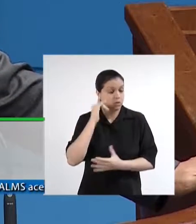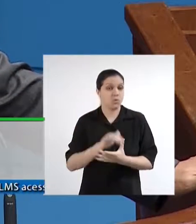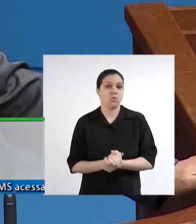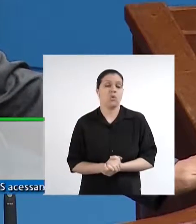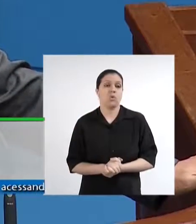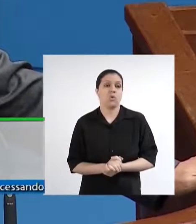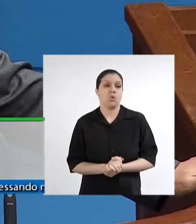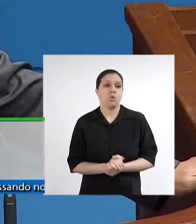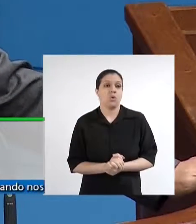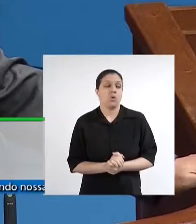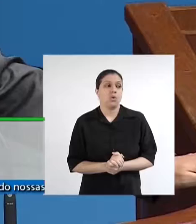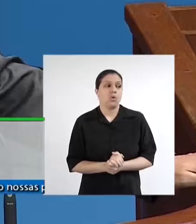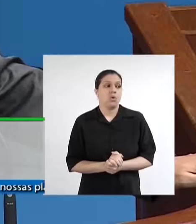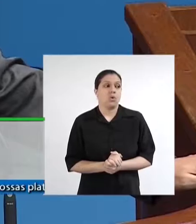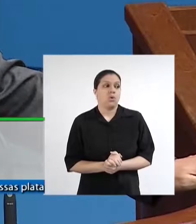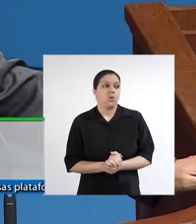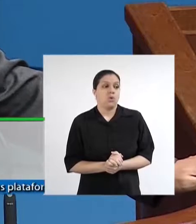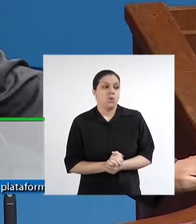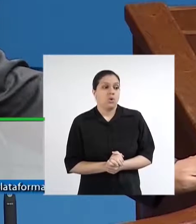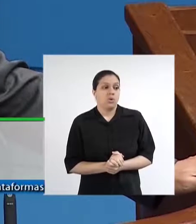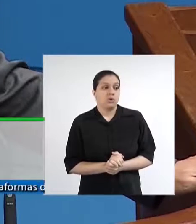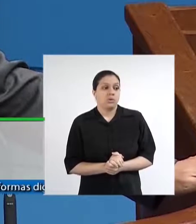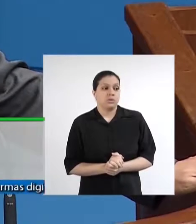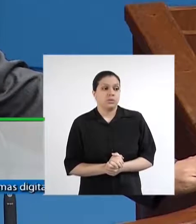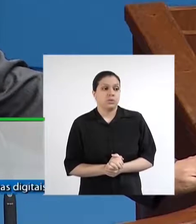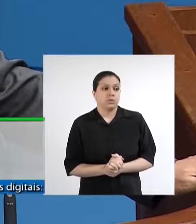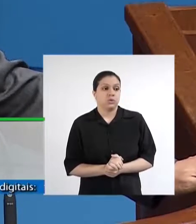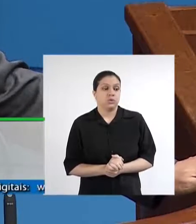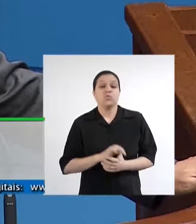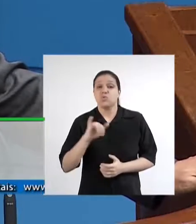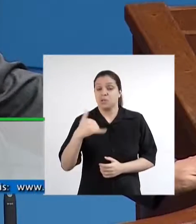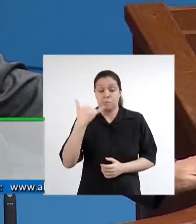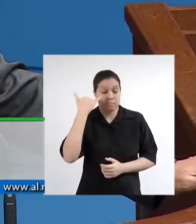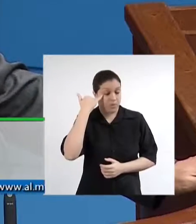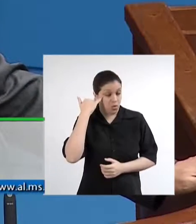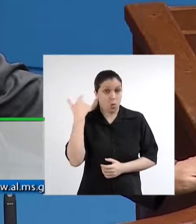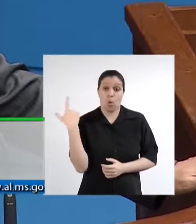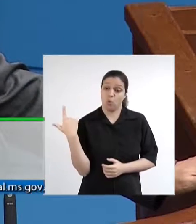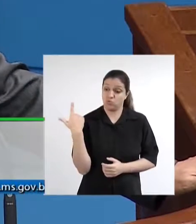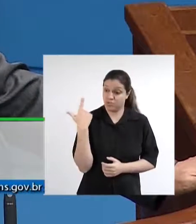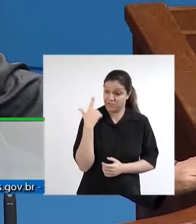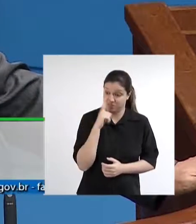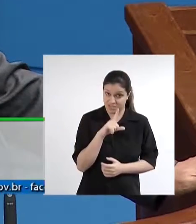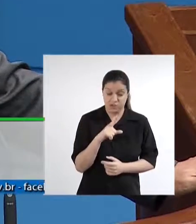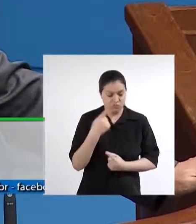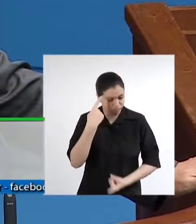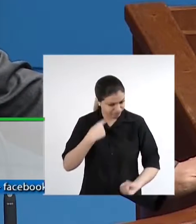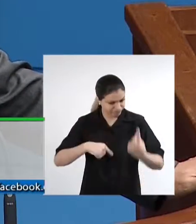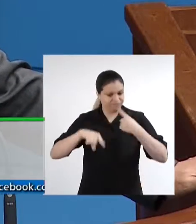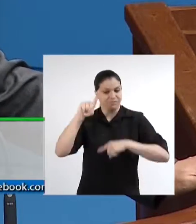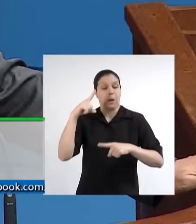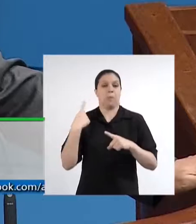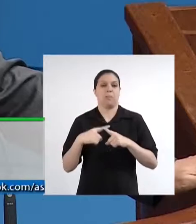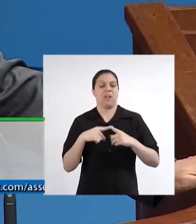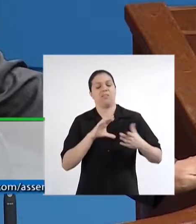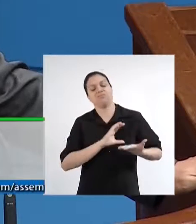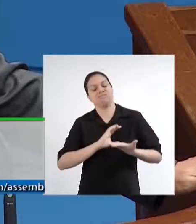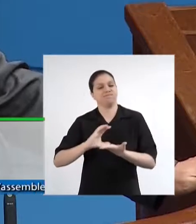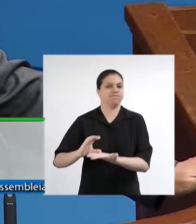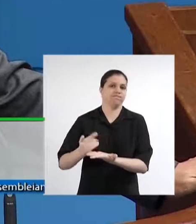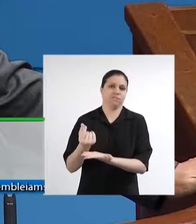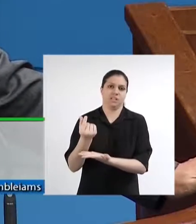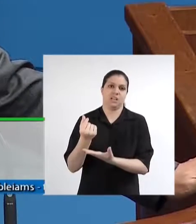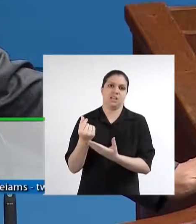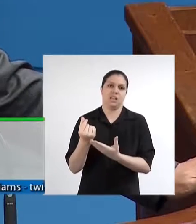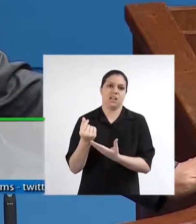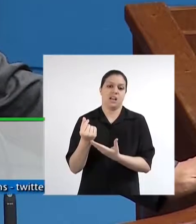conseguiu, deputado Lucas de Lima, dar a volta por cima porque investiram em educação. Não aqui querendo